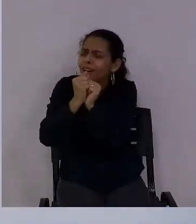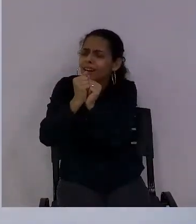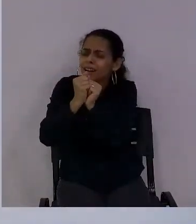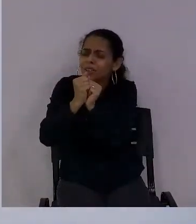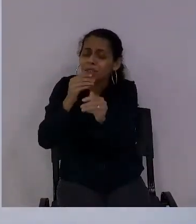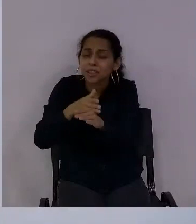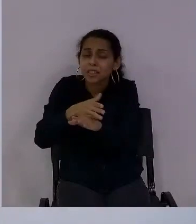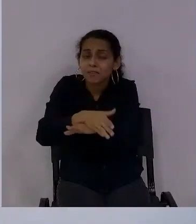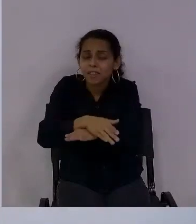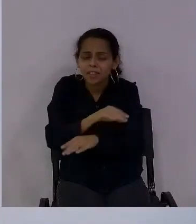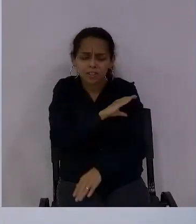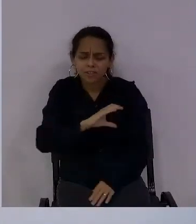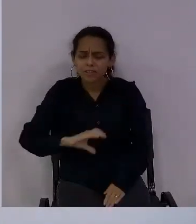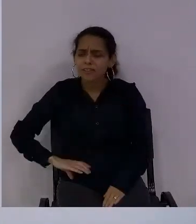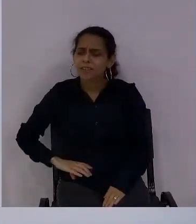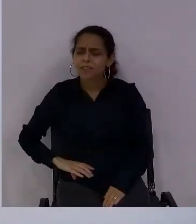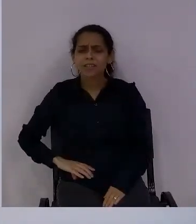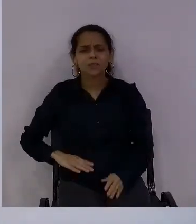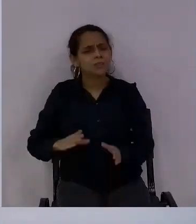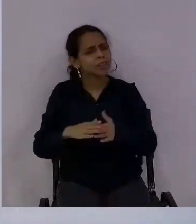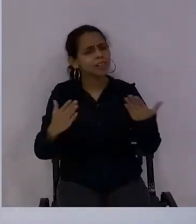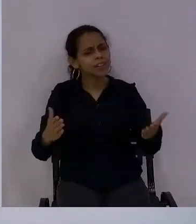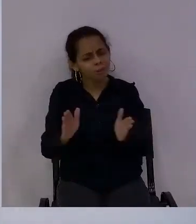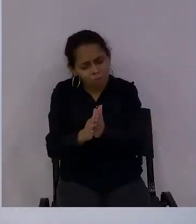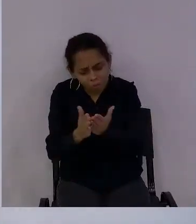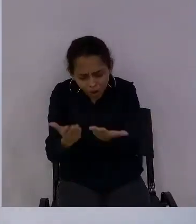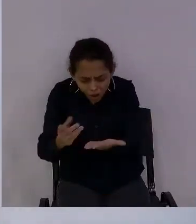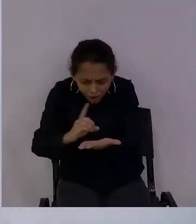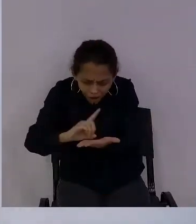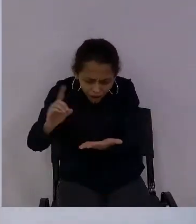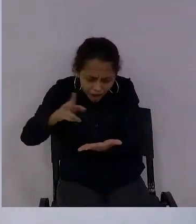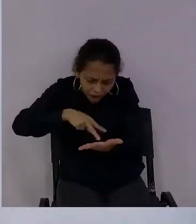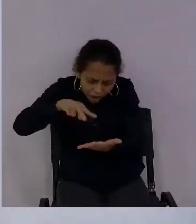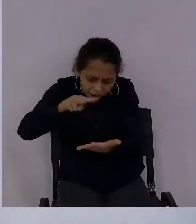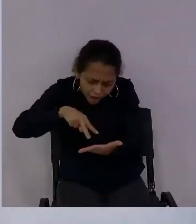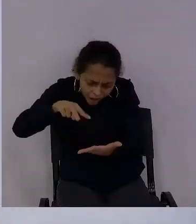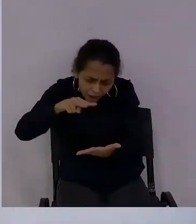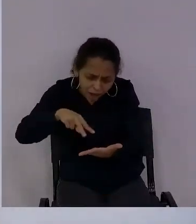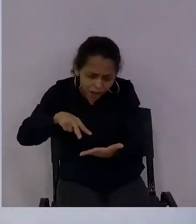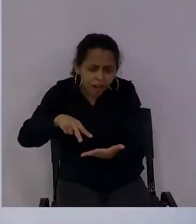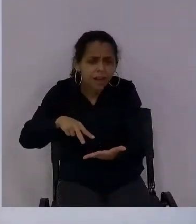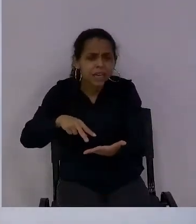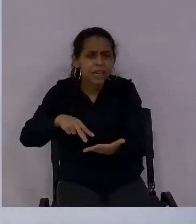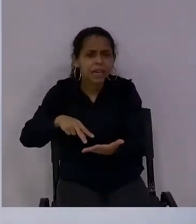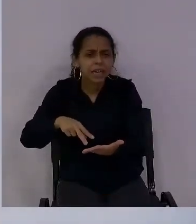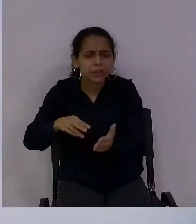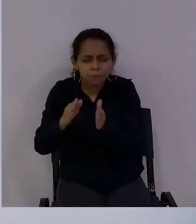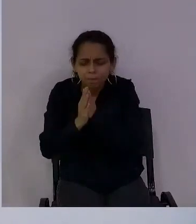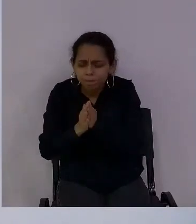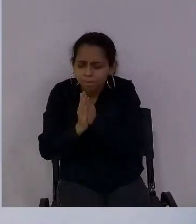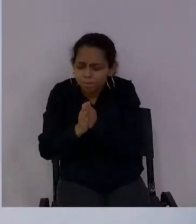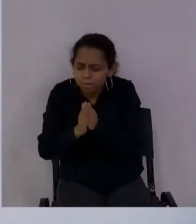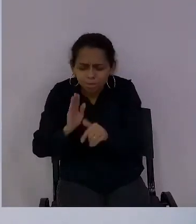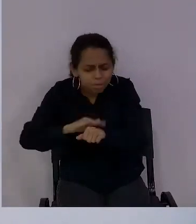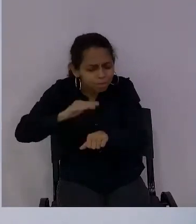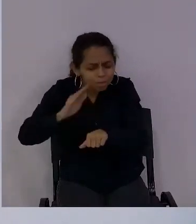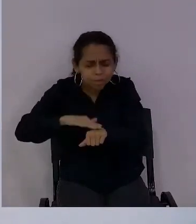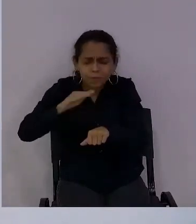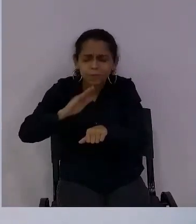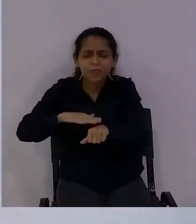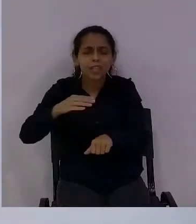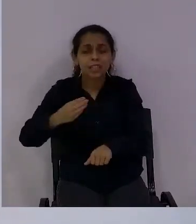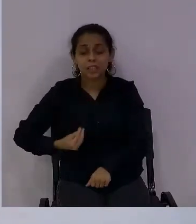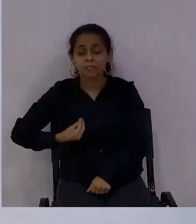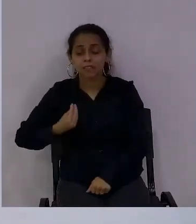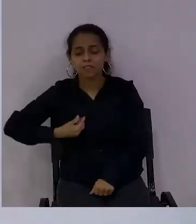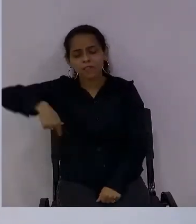Então ore mais, leia mais a Bíblia, viva de forma justa e santa. Viva